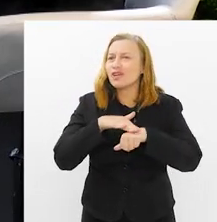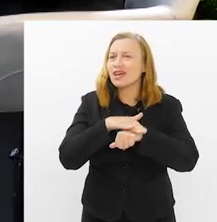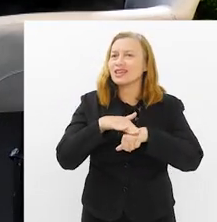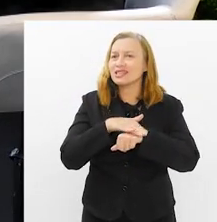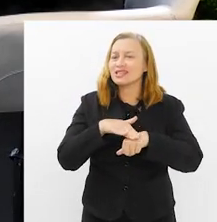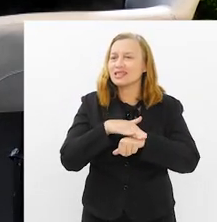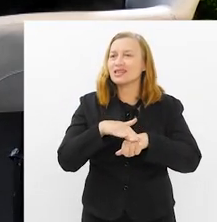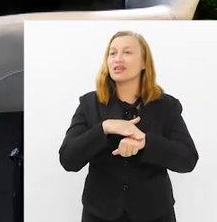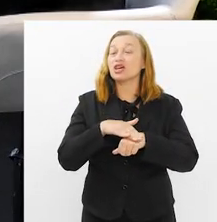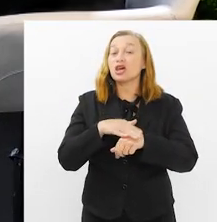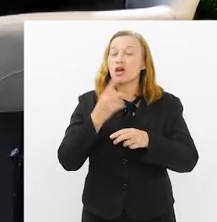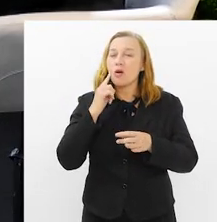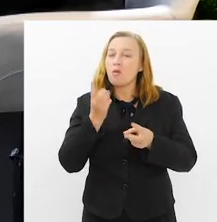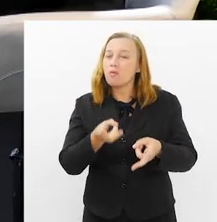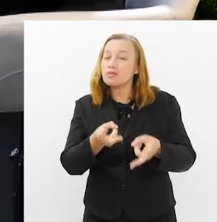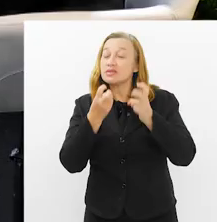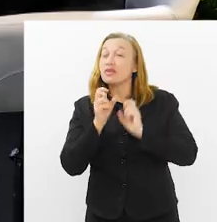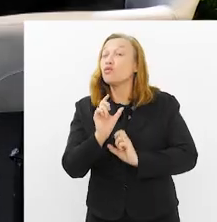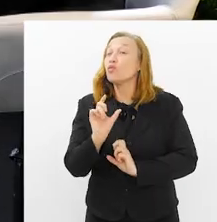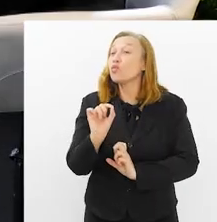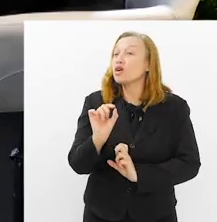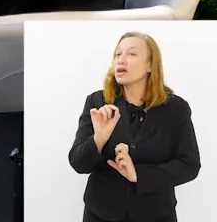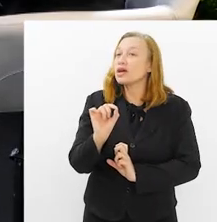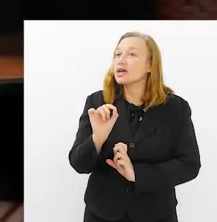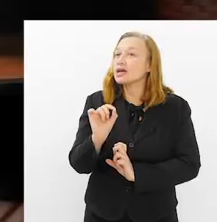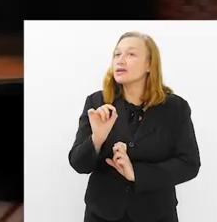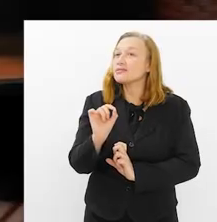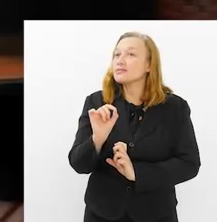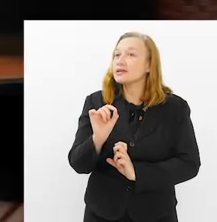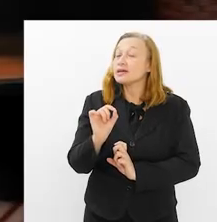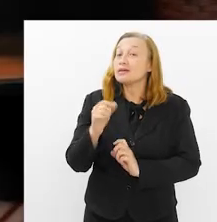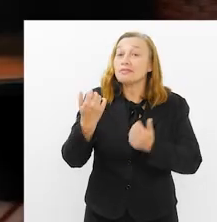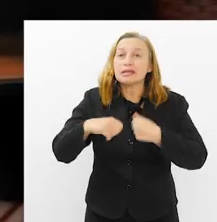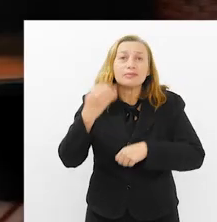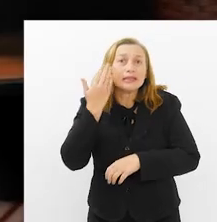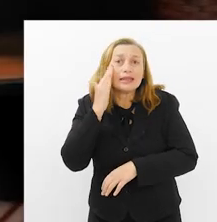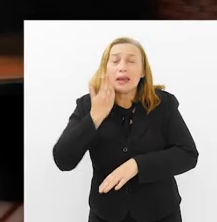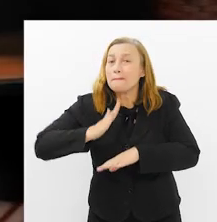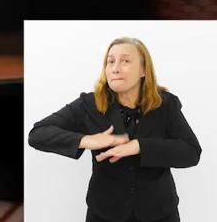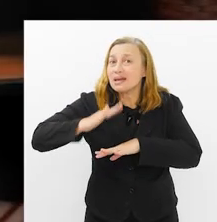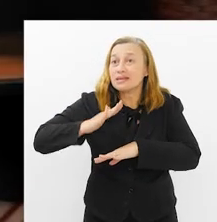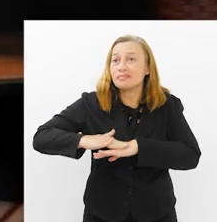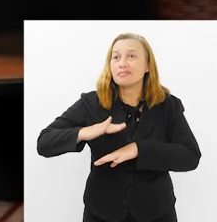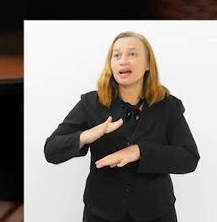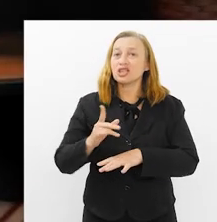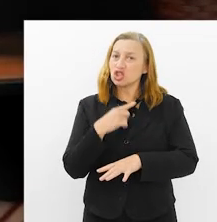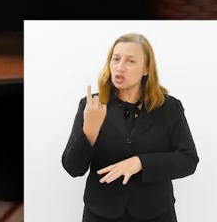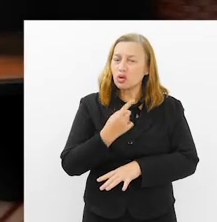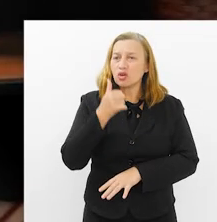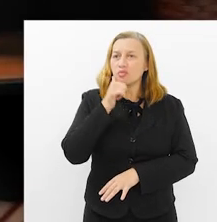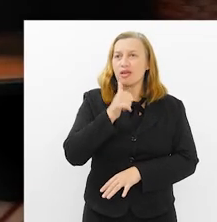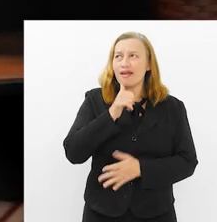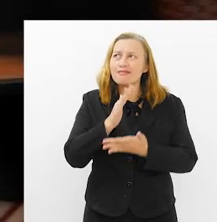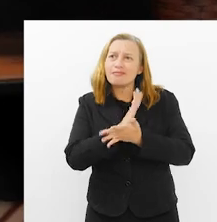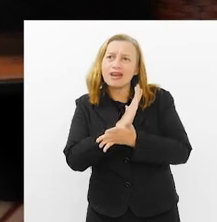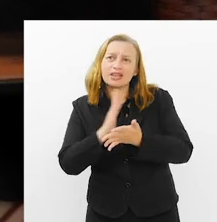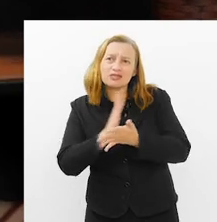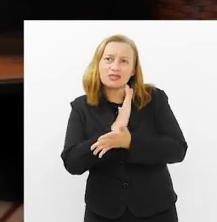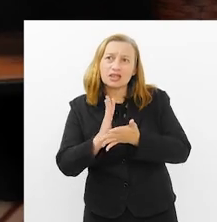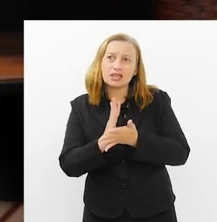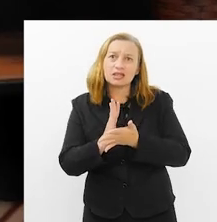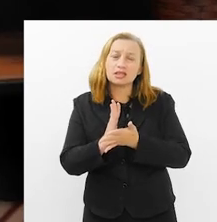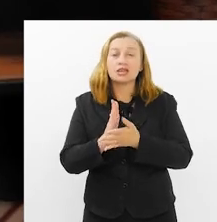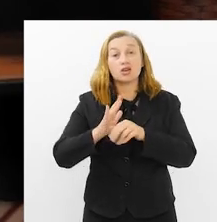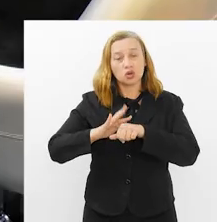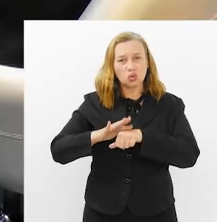de vocês, eu vejo que a gente tem cada vez mais que entender que nós mulheres, muitas vezes, a